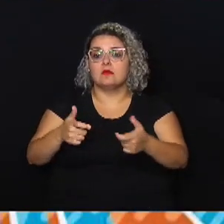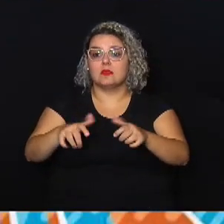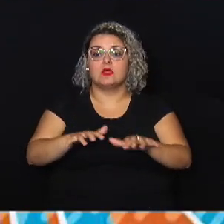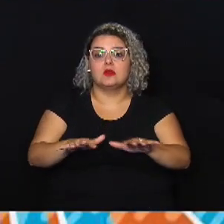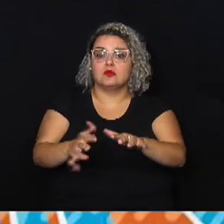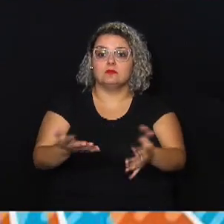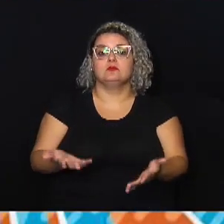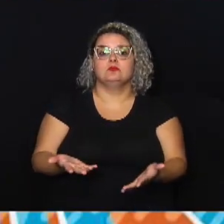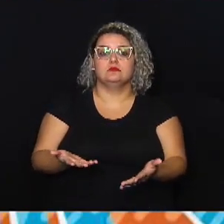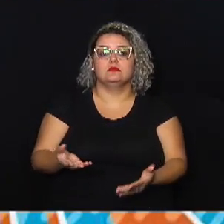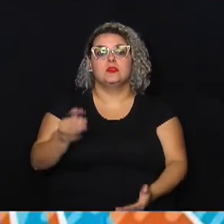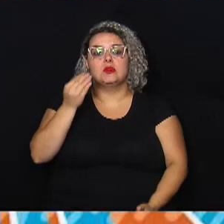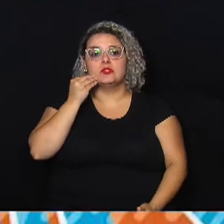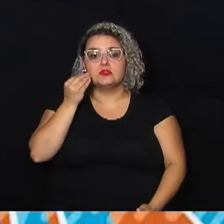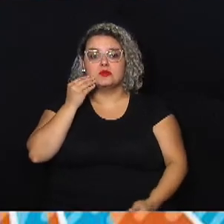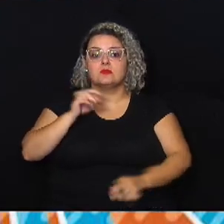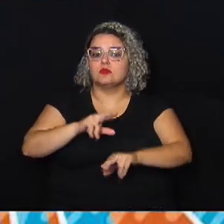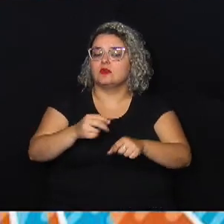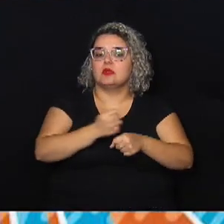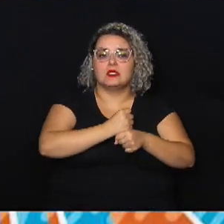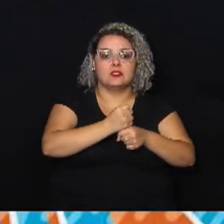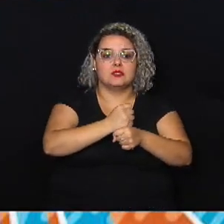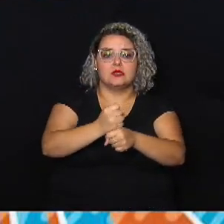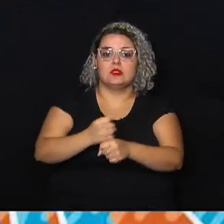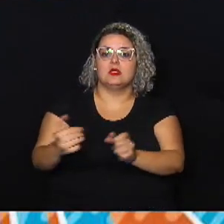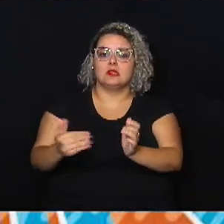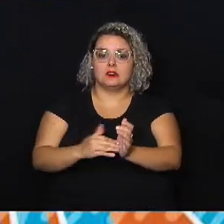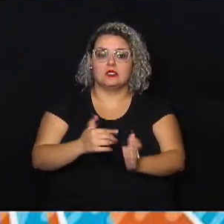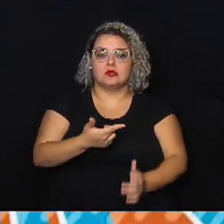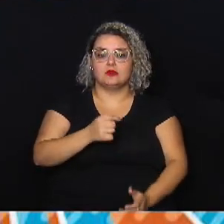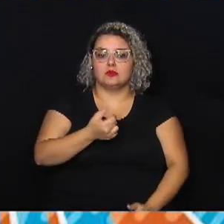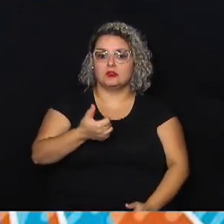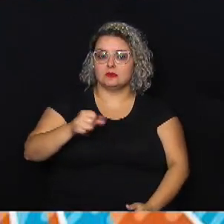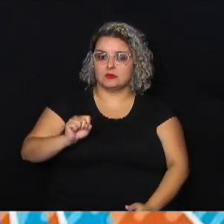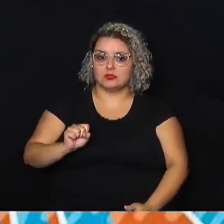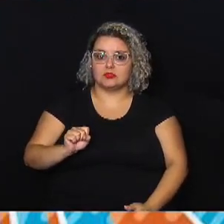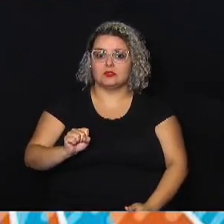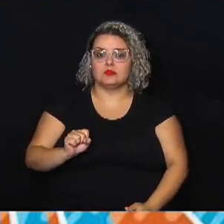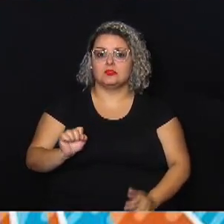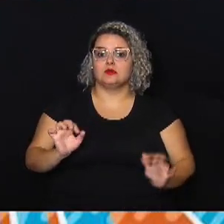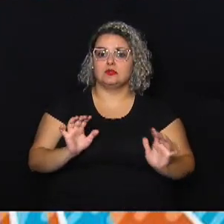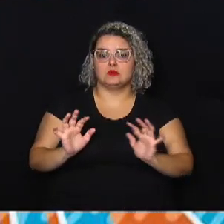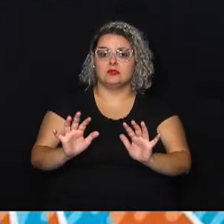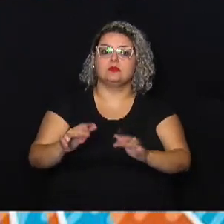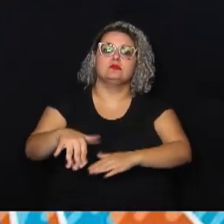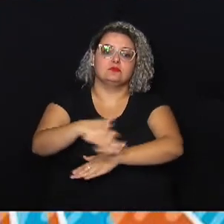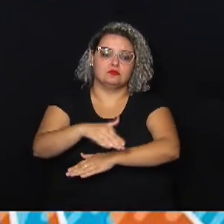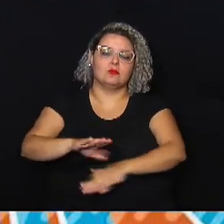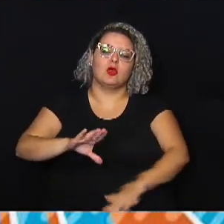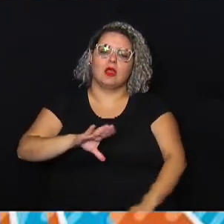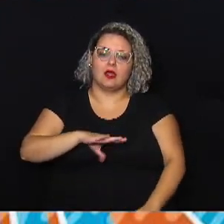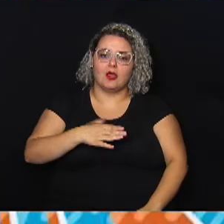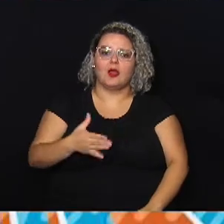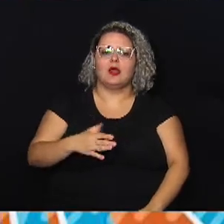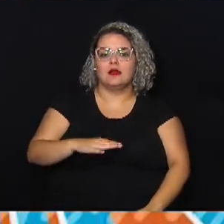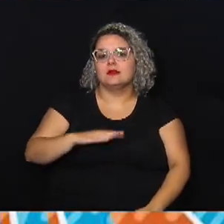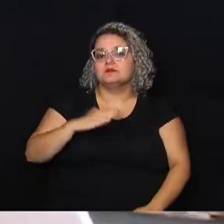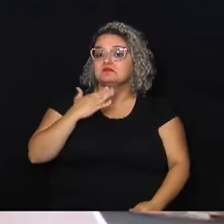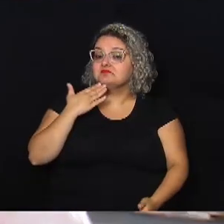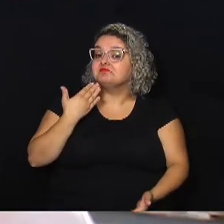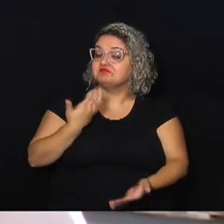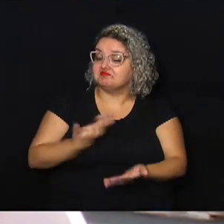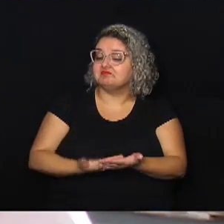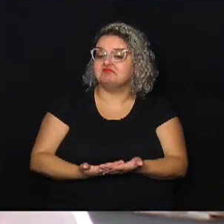Tentamos vários anos, até que em 2018 decidimos ir para a rua com a cara e a coragem, deu mais de 1.000 vizinhos, aí